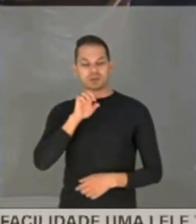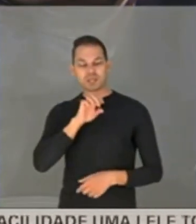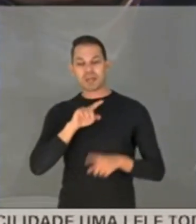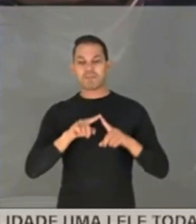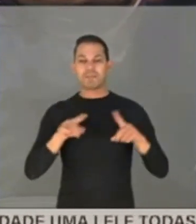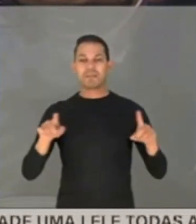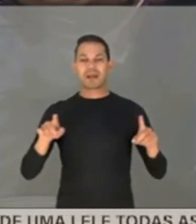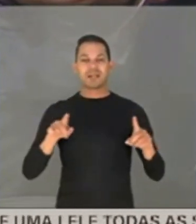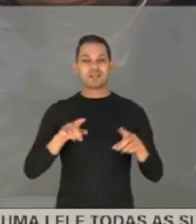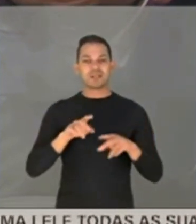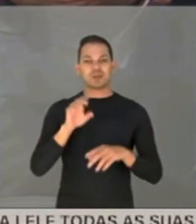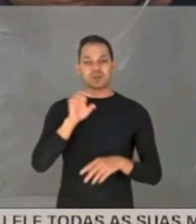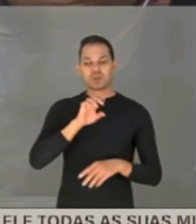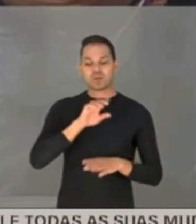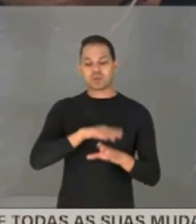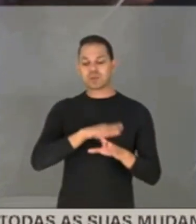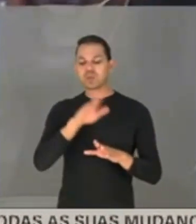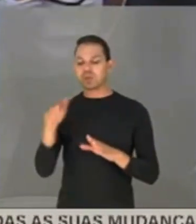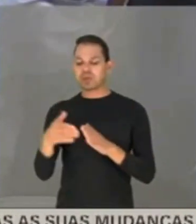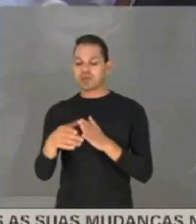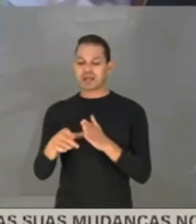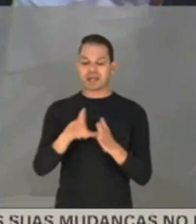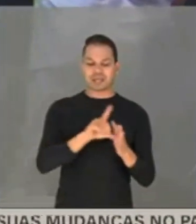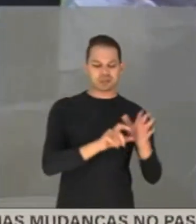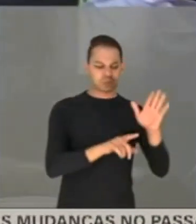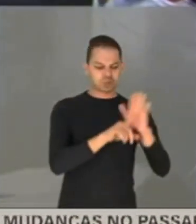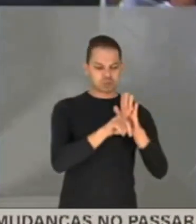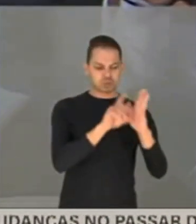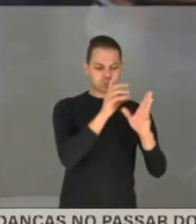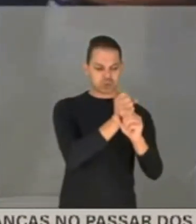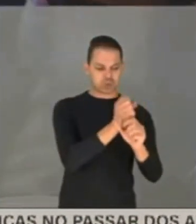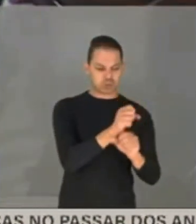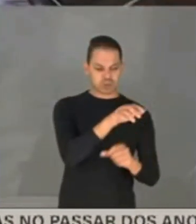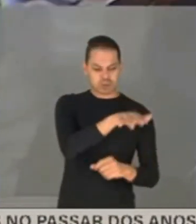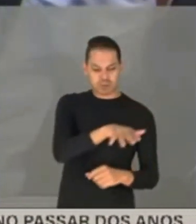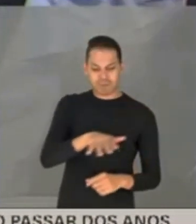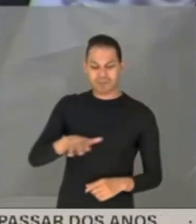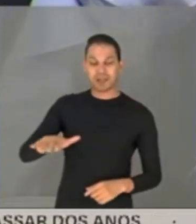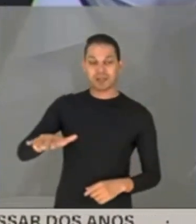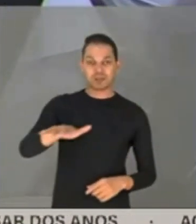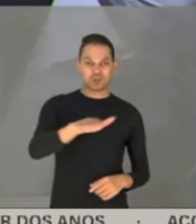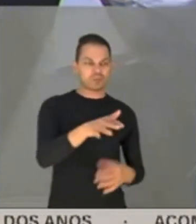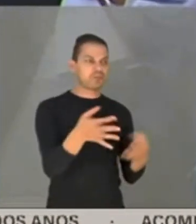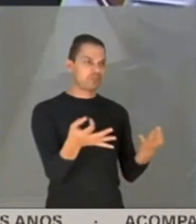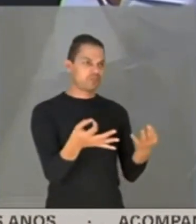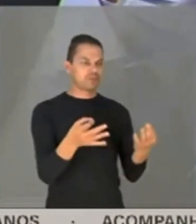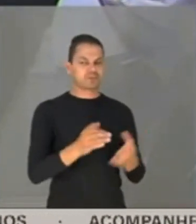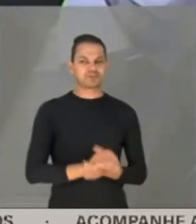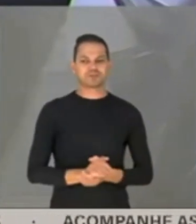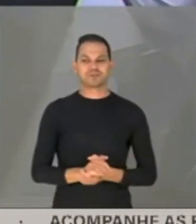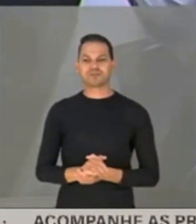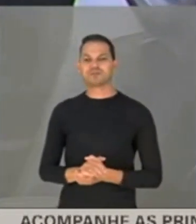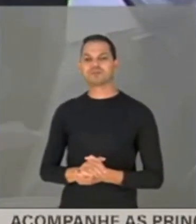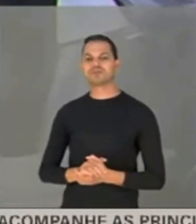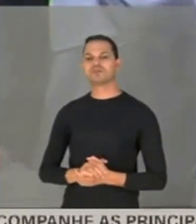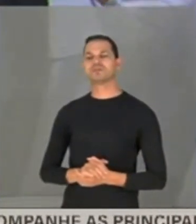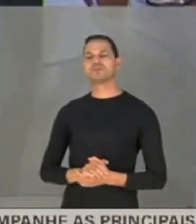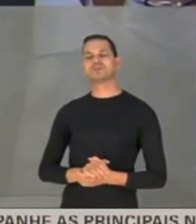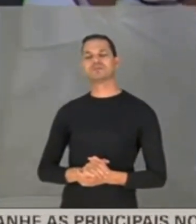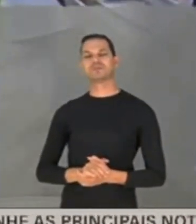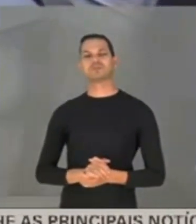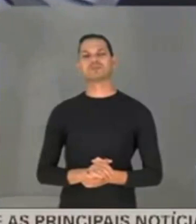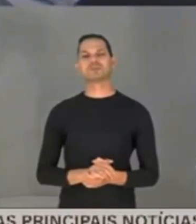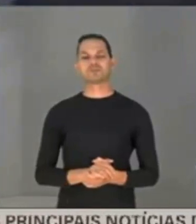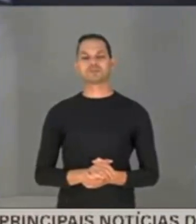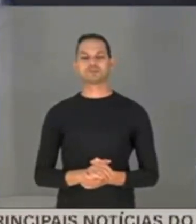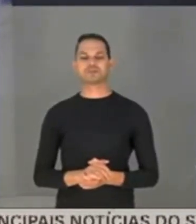os emergenciais foram precedidos de cotação para todo o mercado. Tá? Perfeito, perfeito. Que é os contratos que o relator mencionou? Isso.